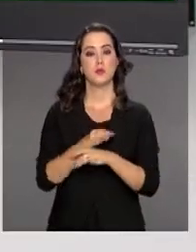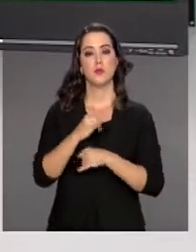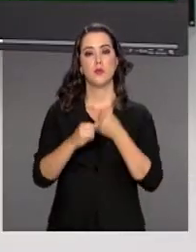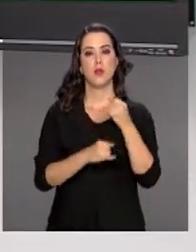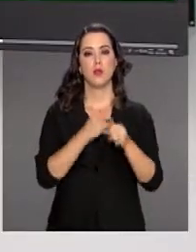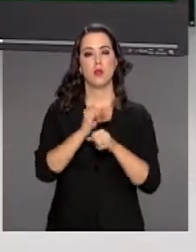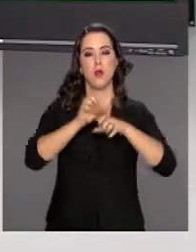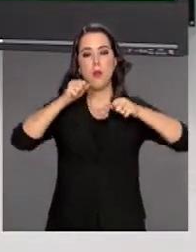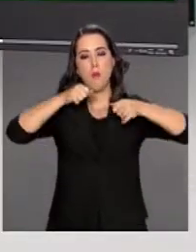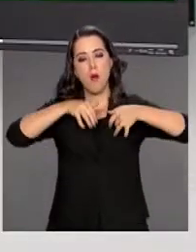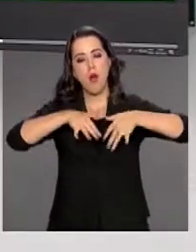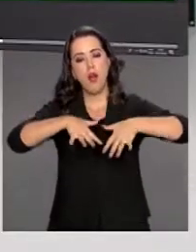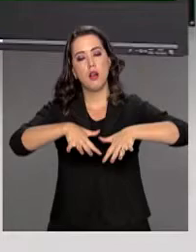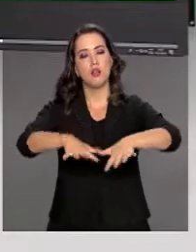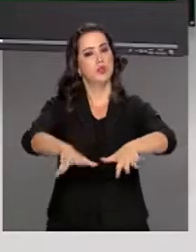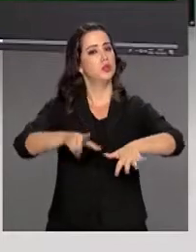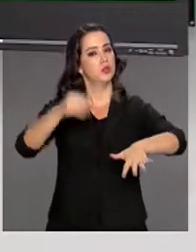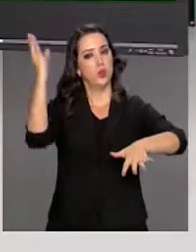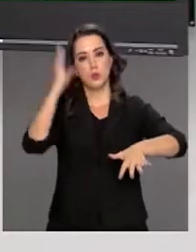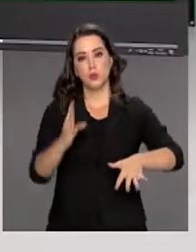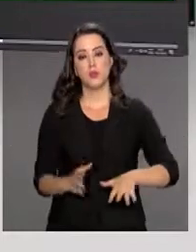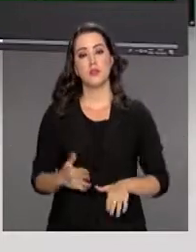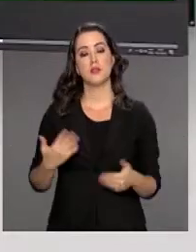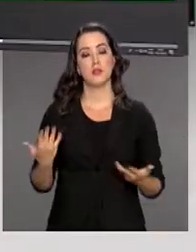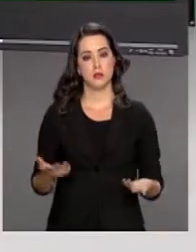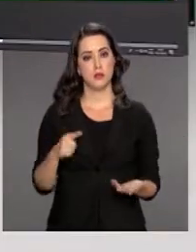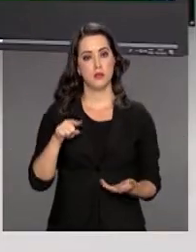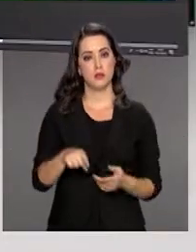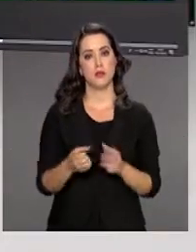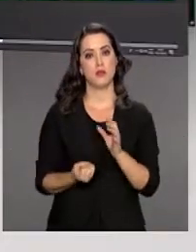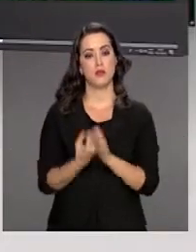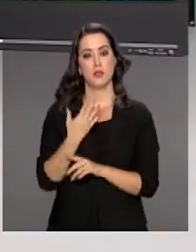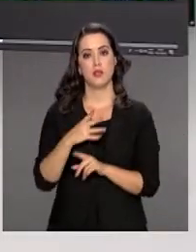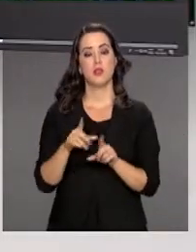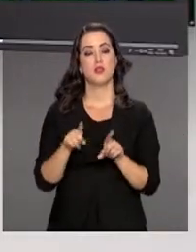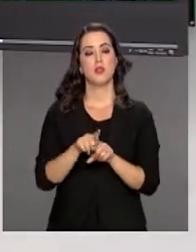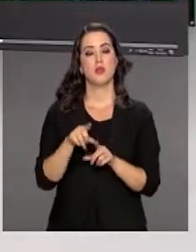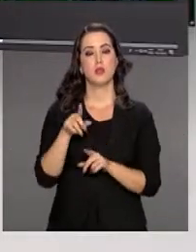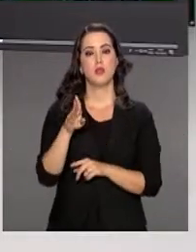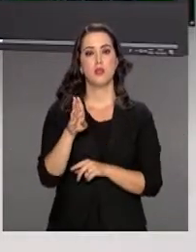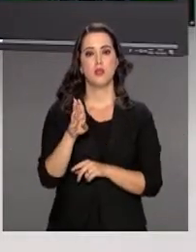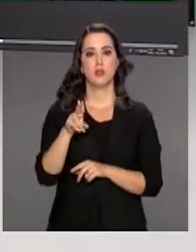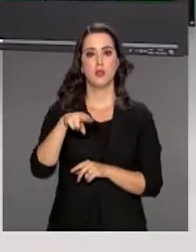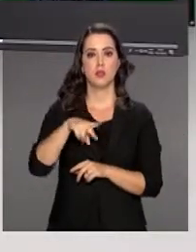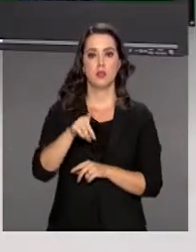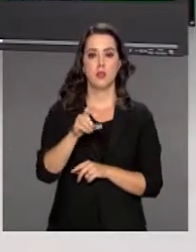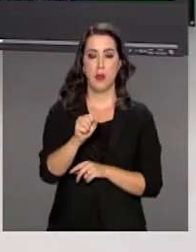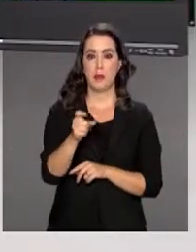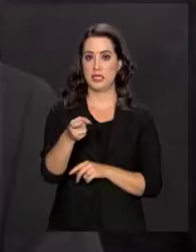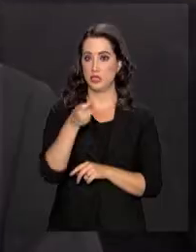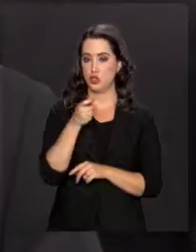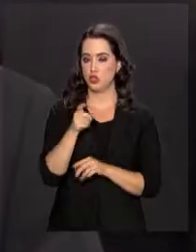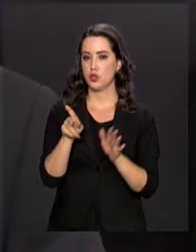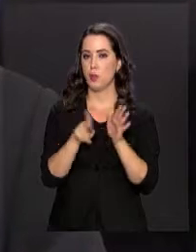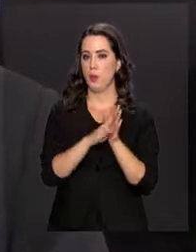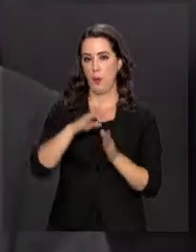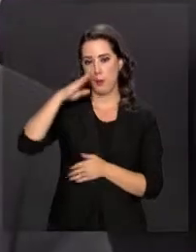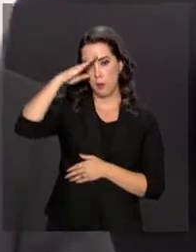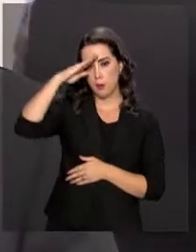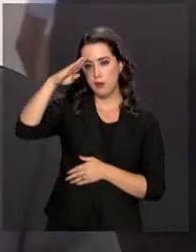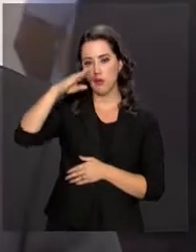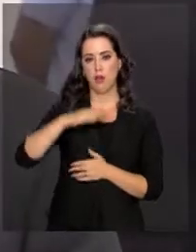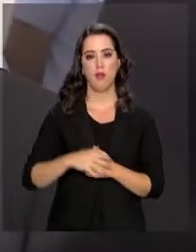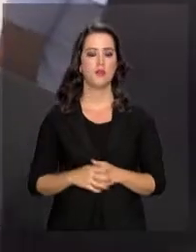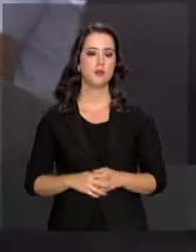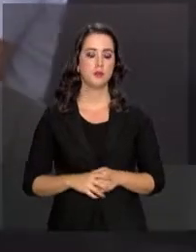banda larga em todo o território nacional e o emprego da banda x em comunicações militares com as comunicações